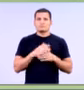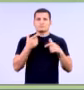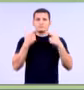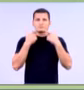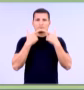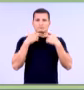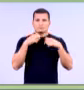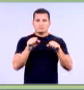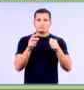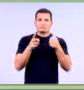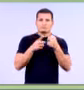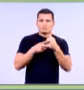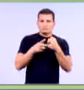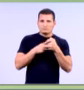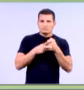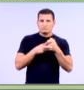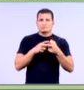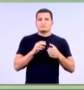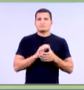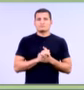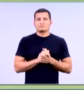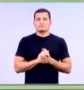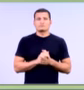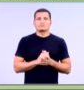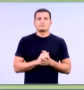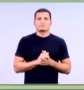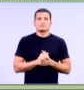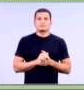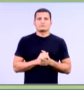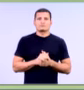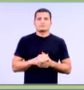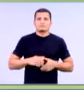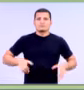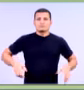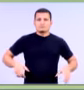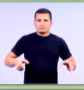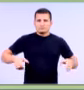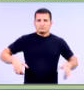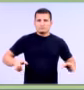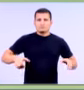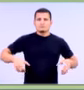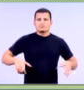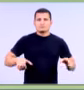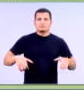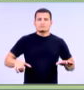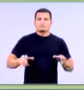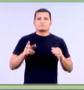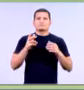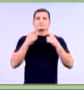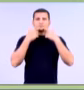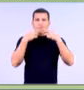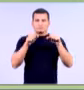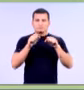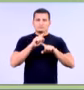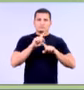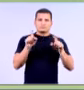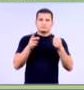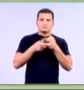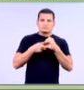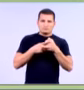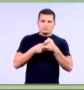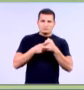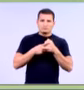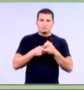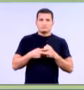linguagem verbal. Aqui um cadeirante, né? Linguagem não verbal. Mais